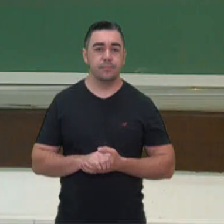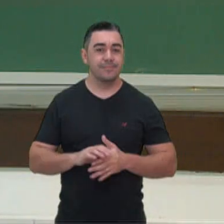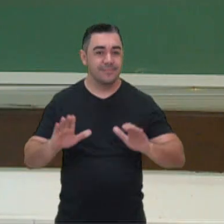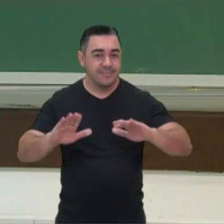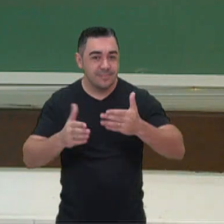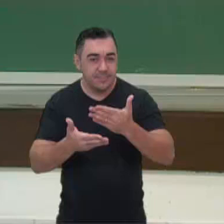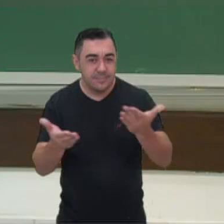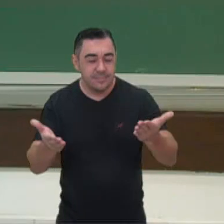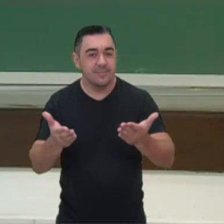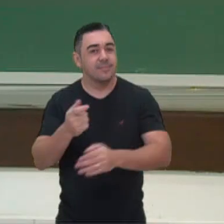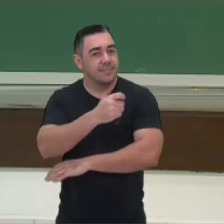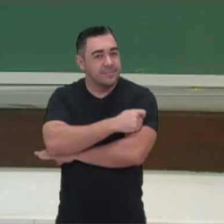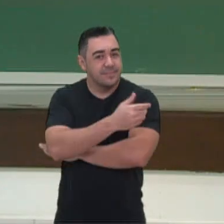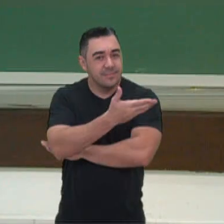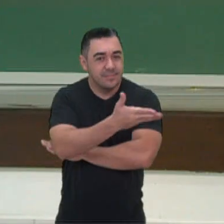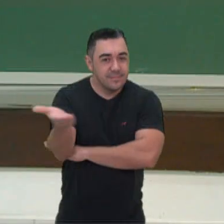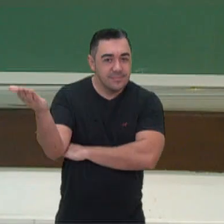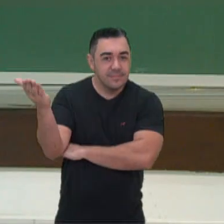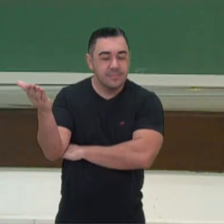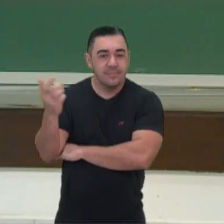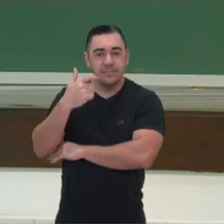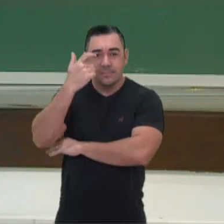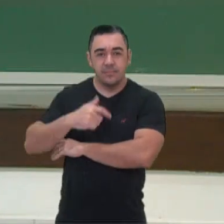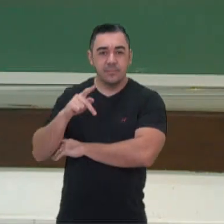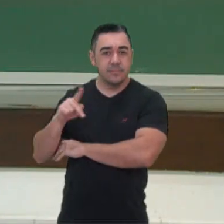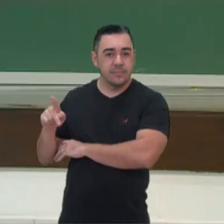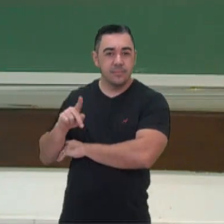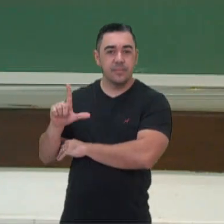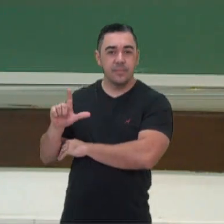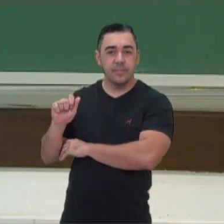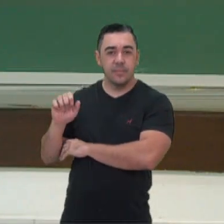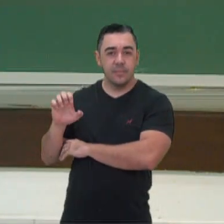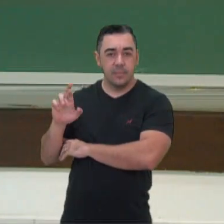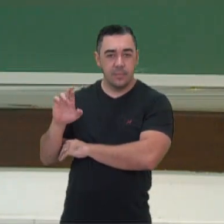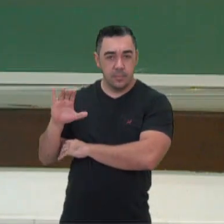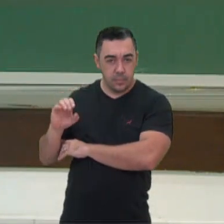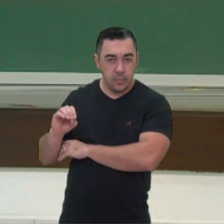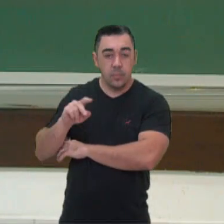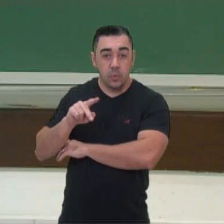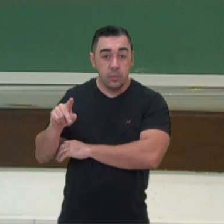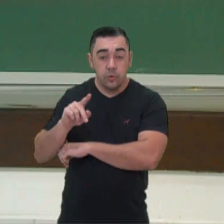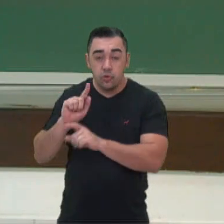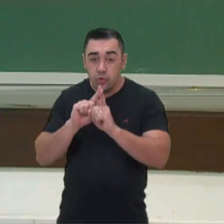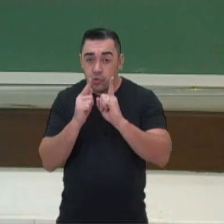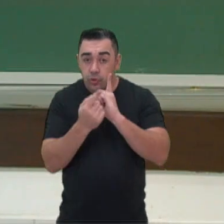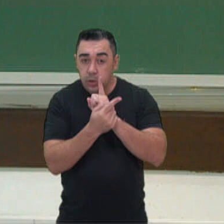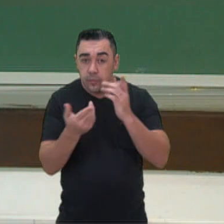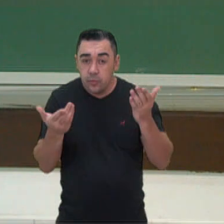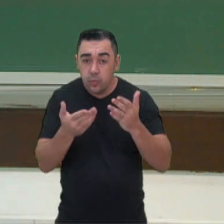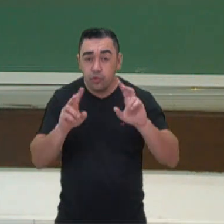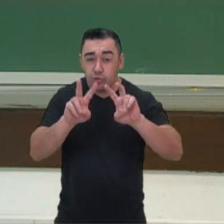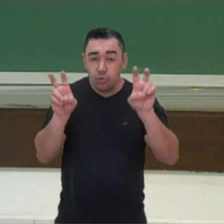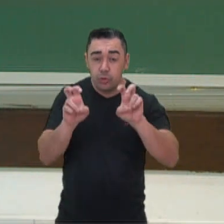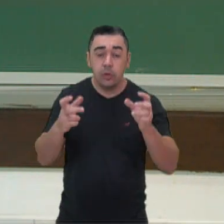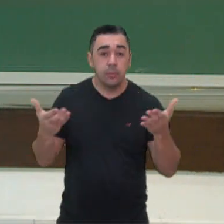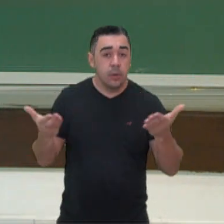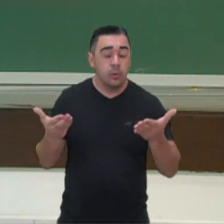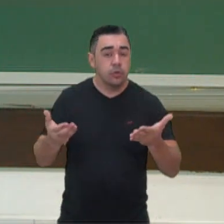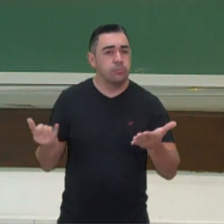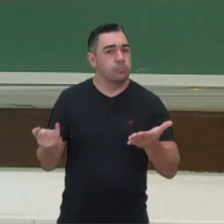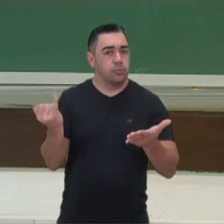Olá, alunas! Olá, alunos! Sou Laércio de Mello, professor de Geografia, e vou trabalhar com vocês hoje um tema muito